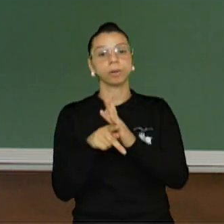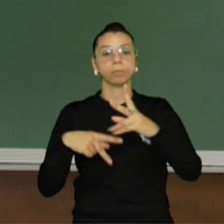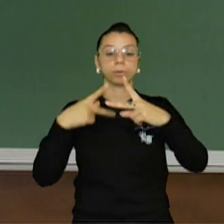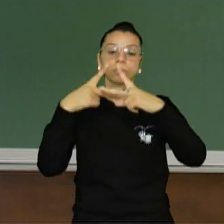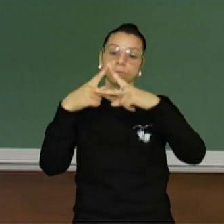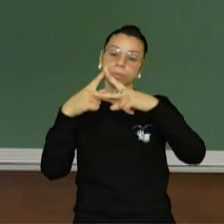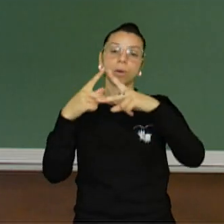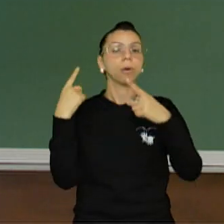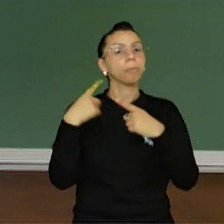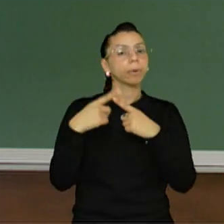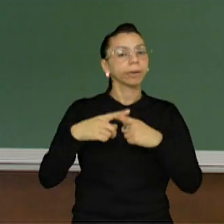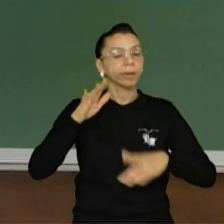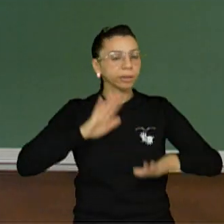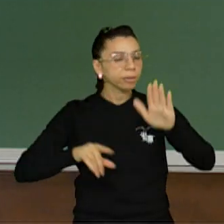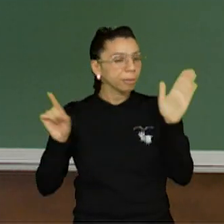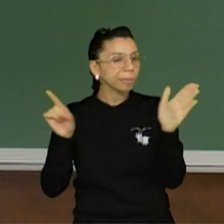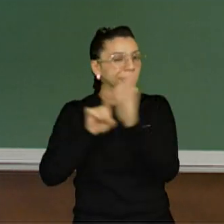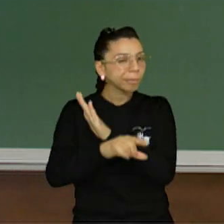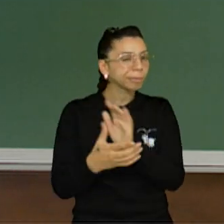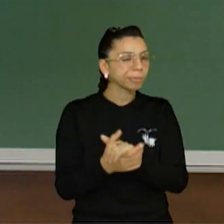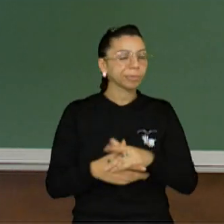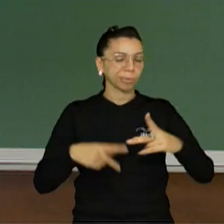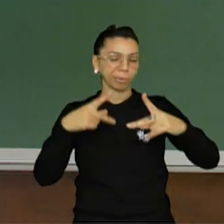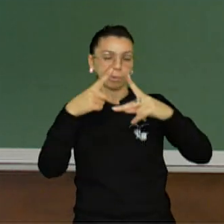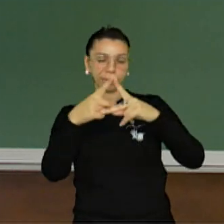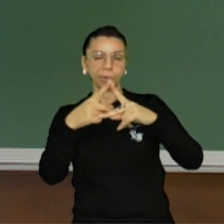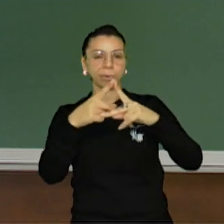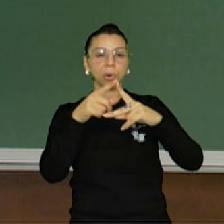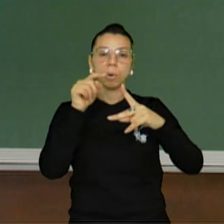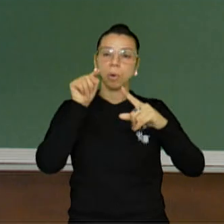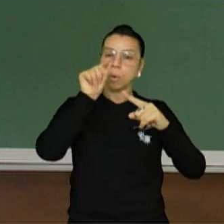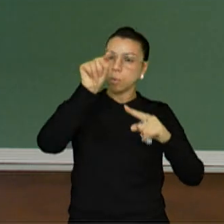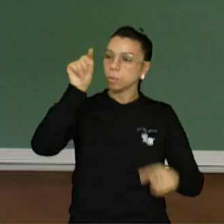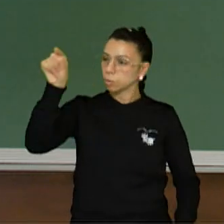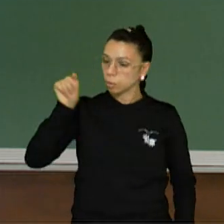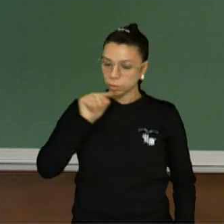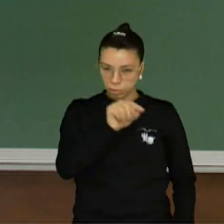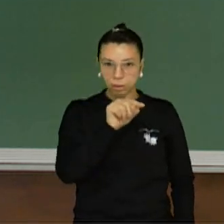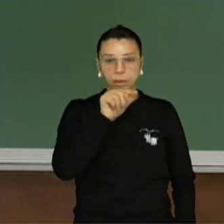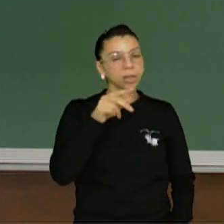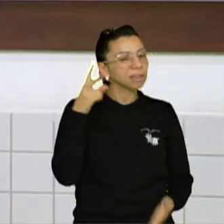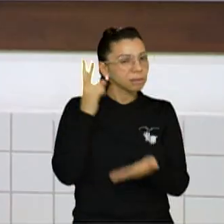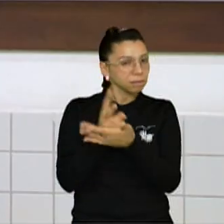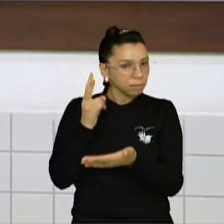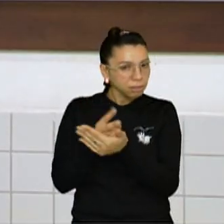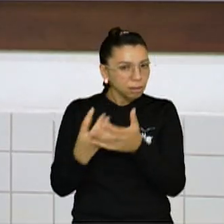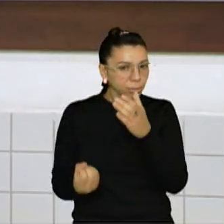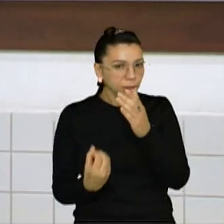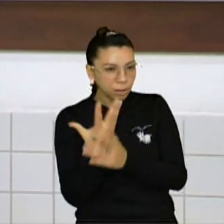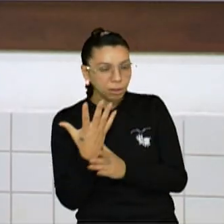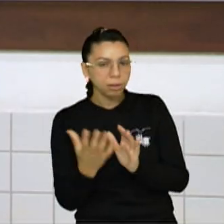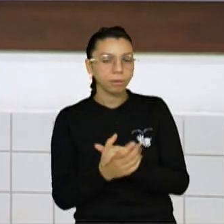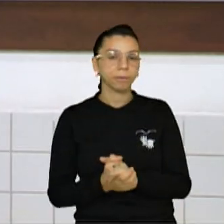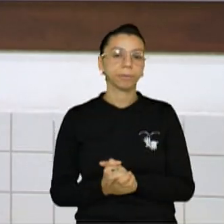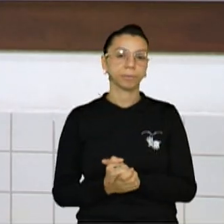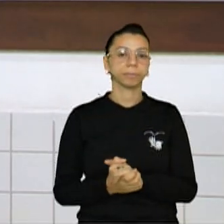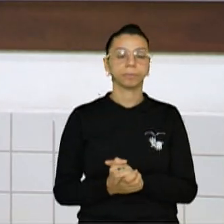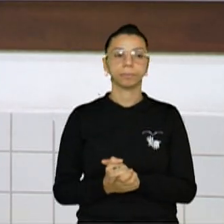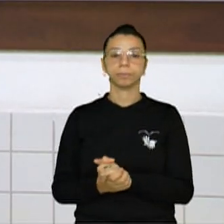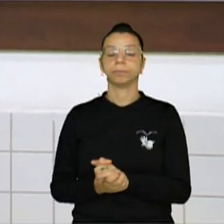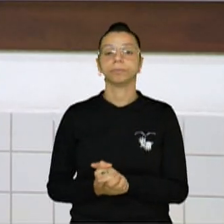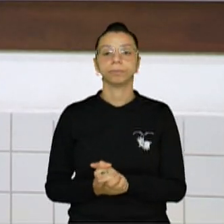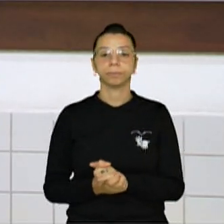vezes eu pergunto para os alunos, com 3 pontos, eu formo sempre, ó, vamos para o quadro aqui, gente, ó,